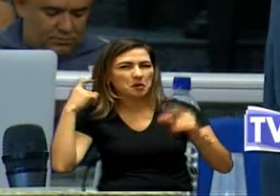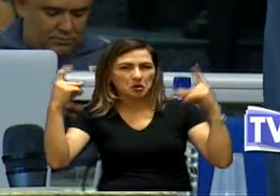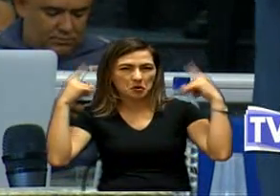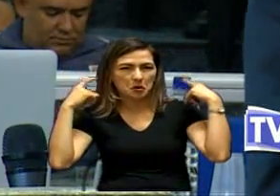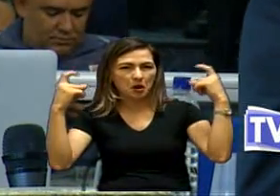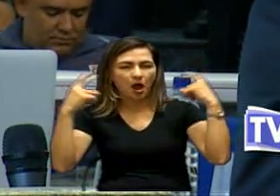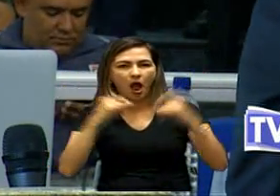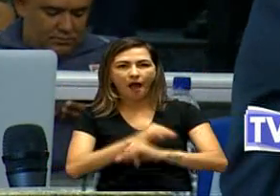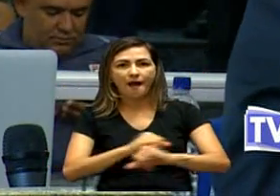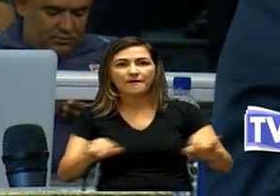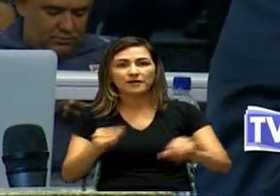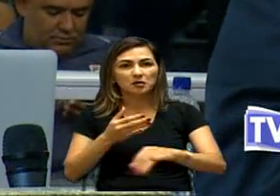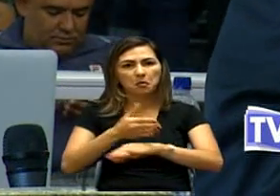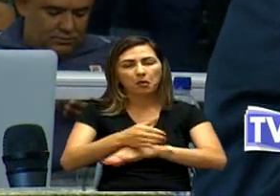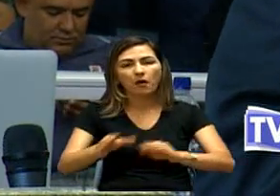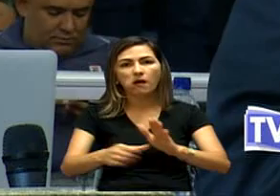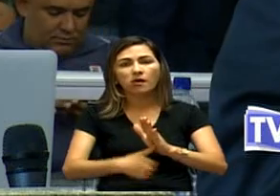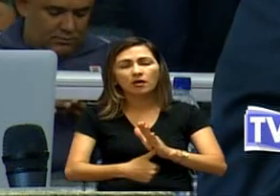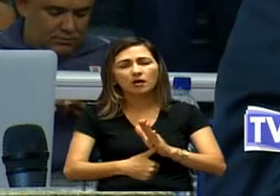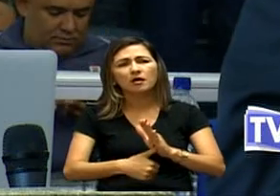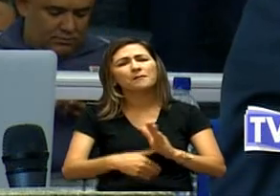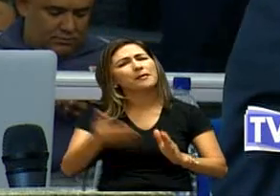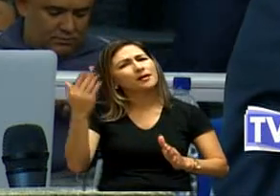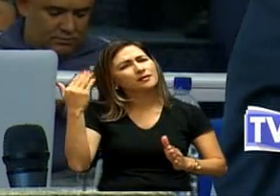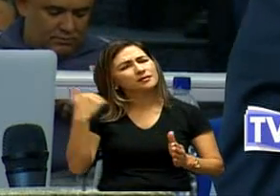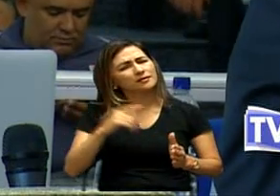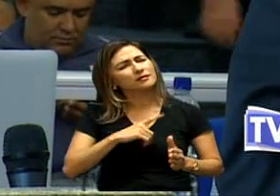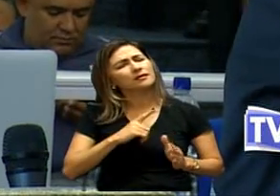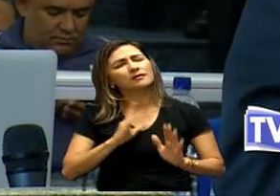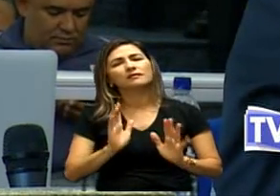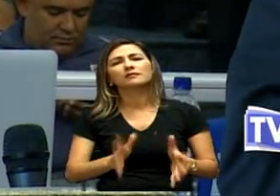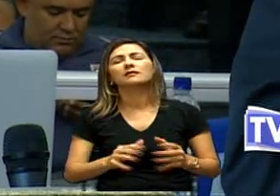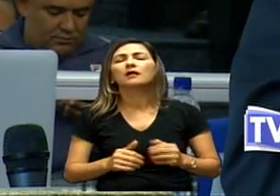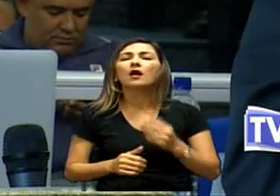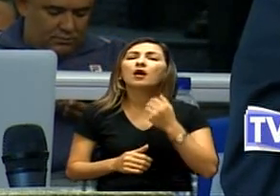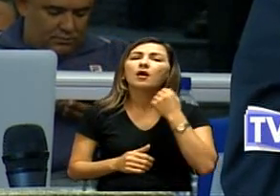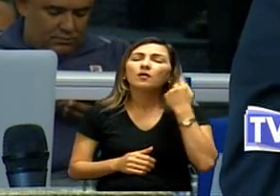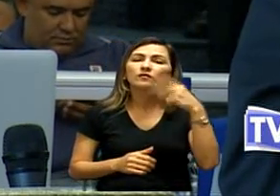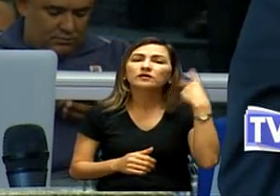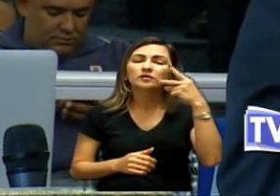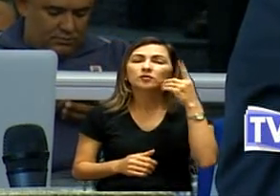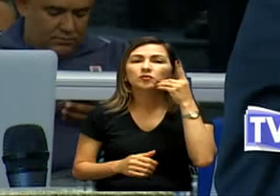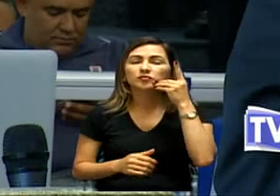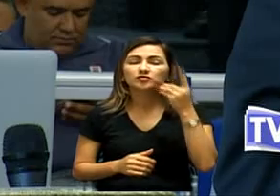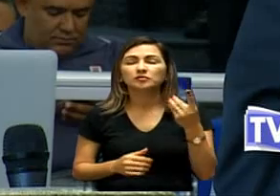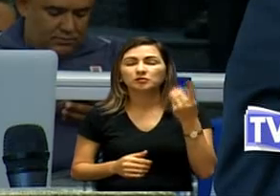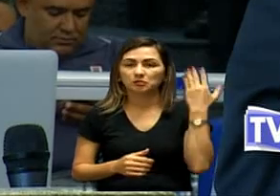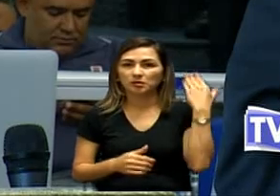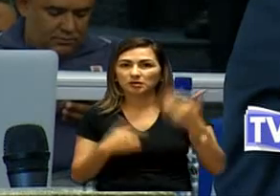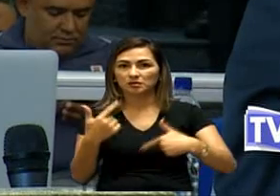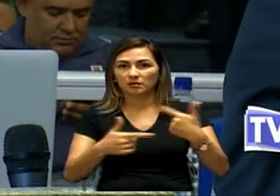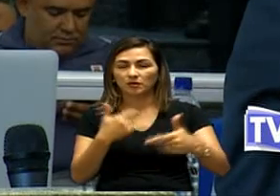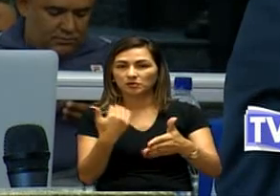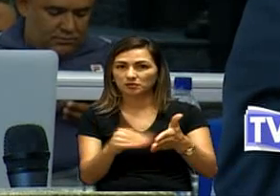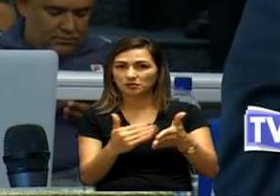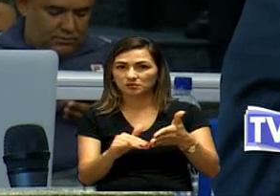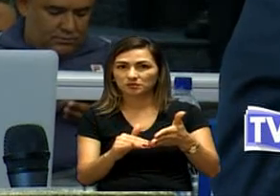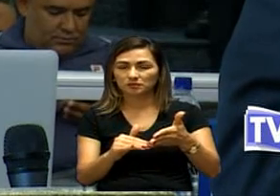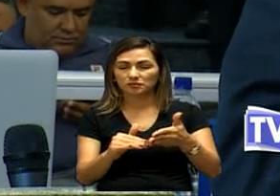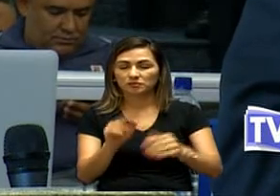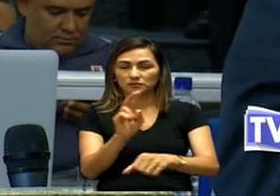segurança, não sei se o vereador Dini, que foi secretário de segurança... E nós estamos voltando novamente com relação a isso. Eu acho que a ideia é muito